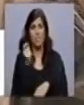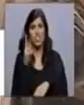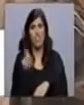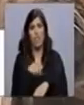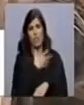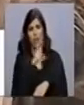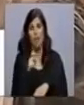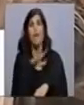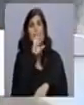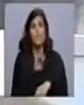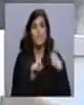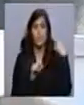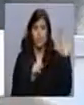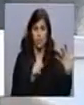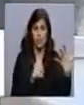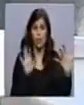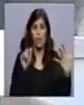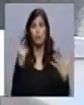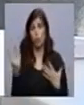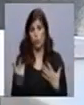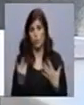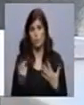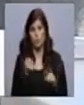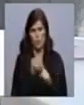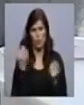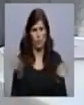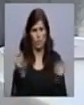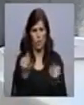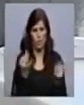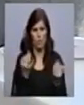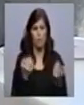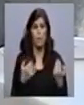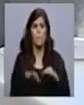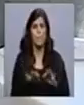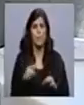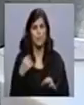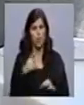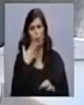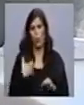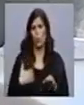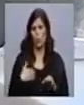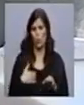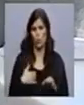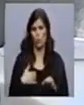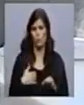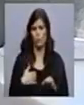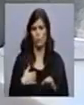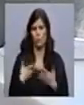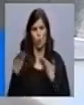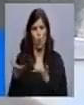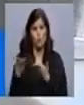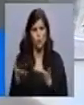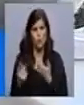5 filhos e 2 netos. Foi um desafio, de facto, mas tenho bastante orgulho de, com a ajuda, com